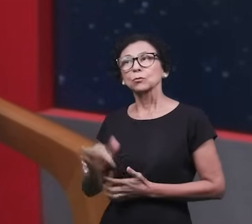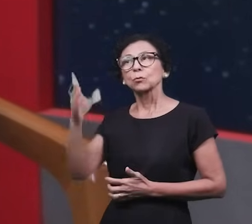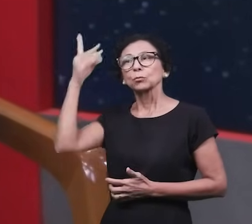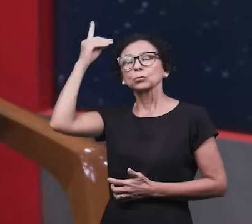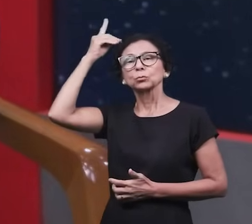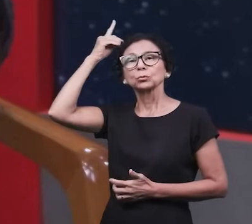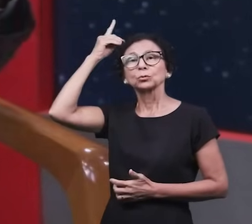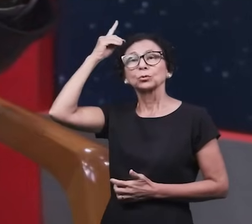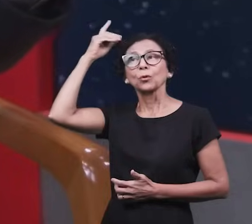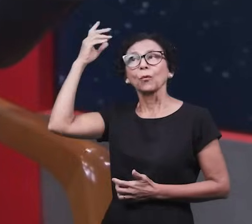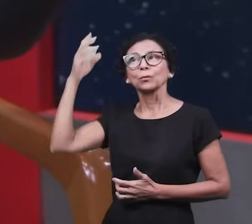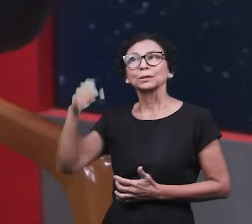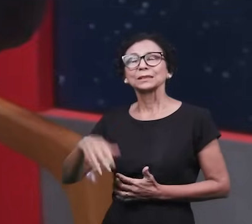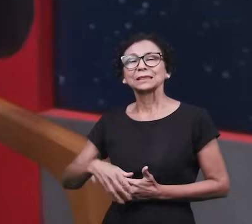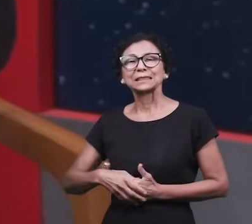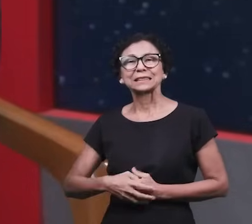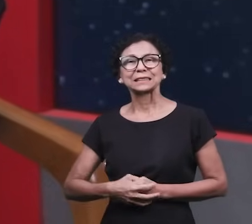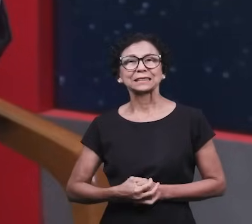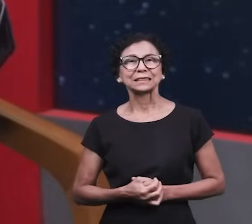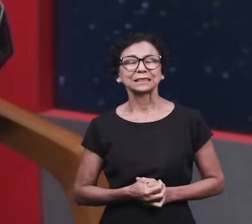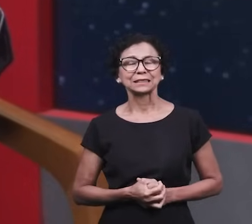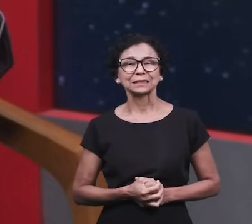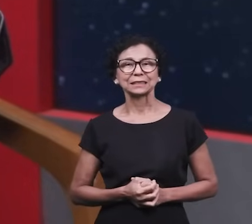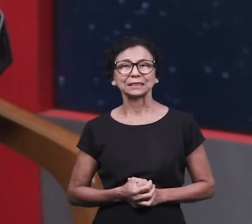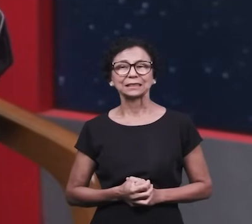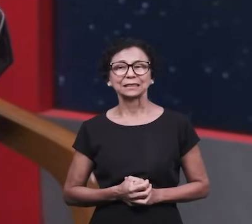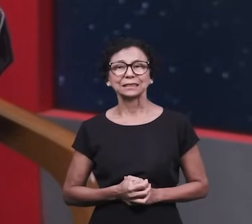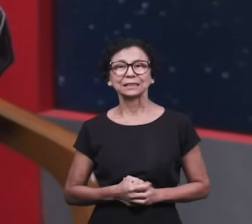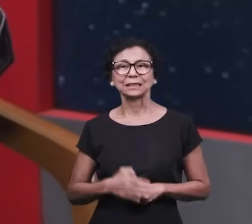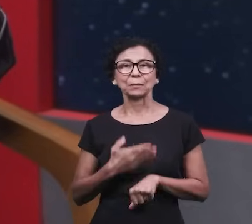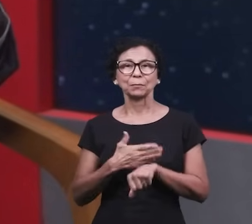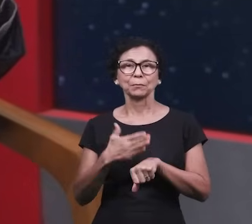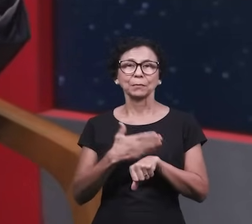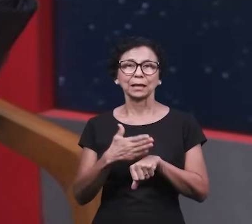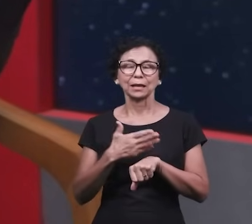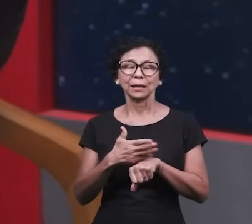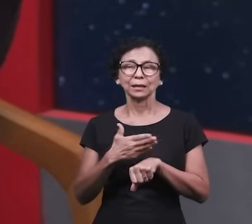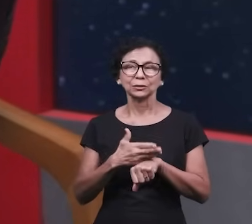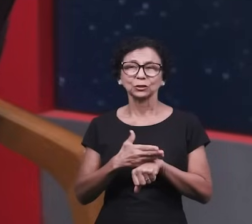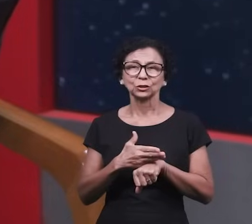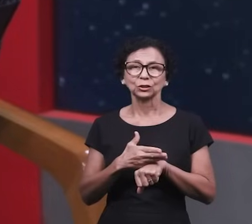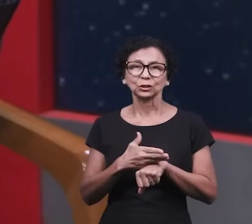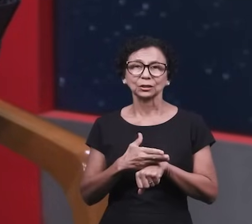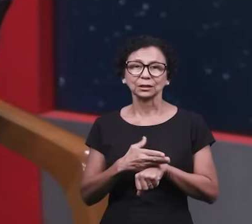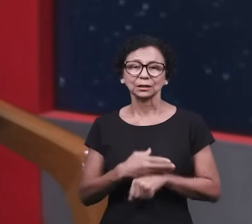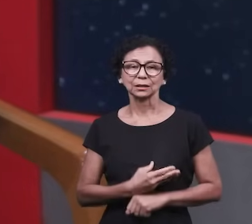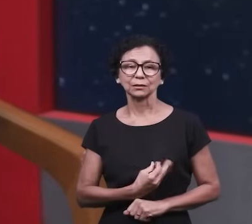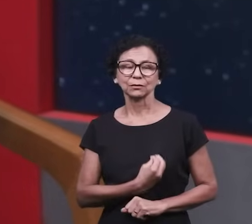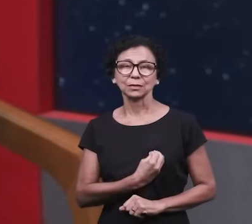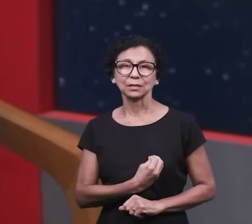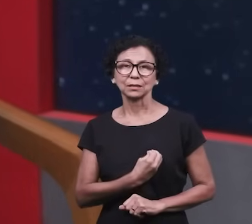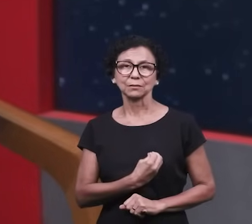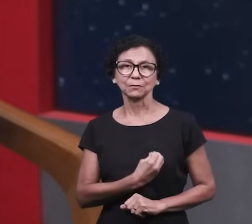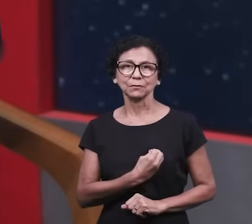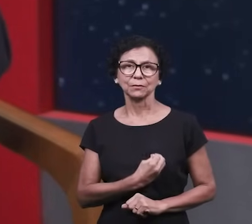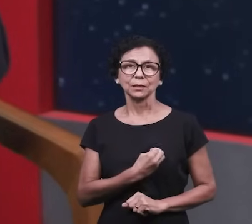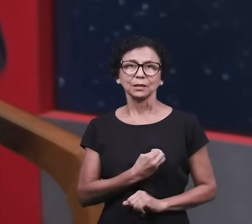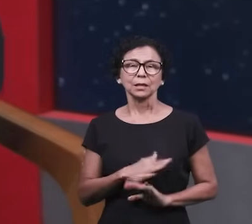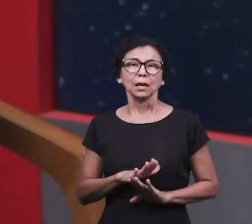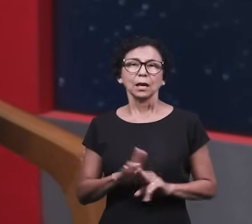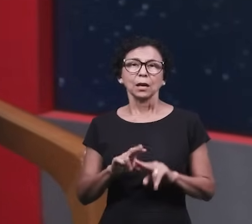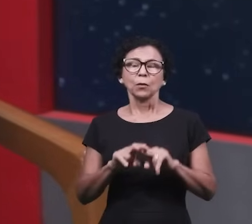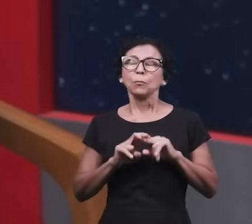dons é porque na vida prática é um recurso,